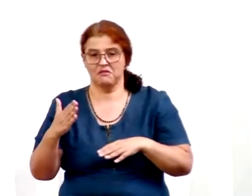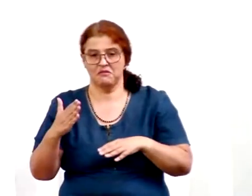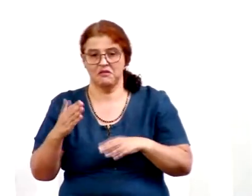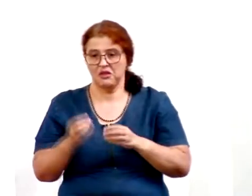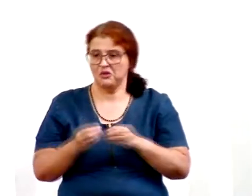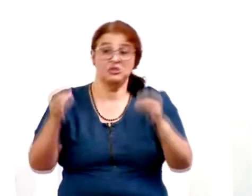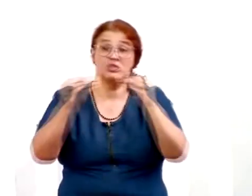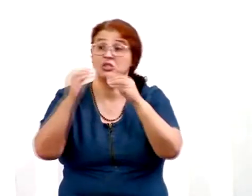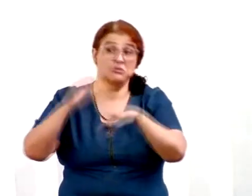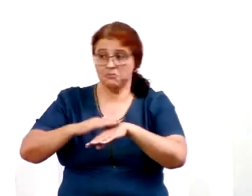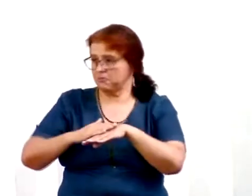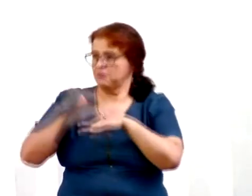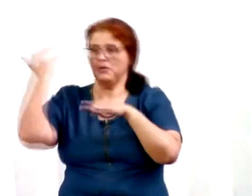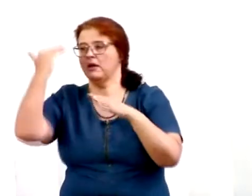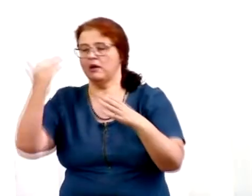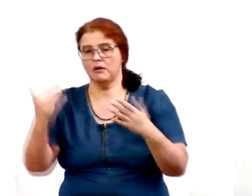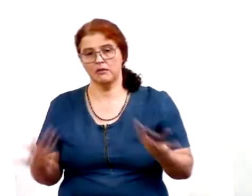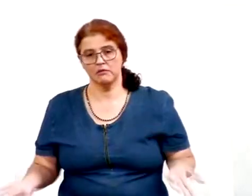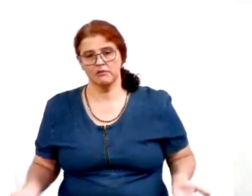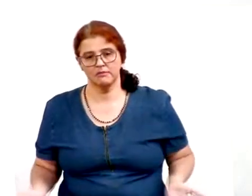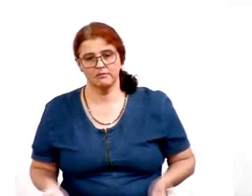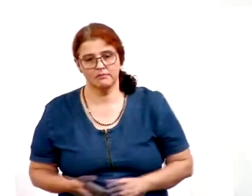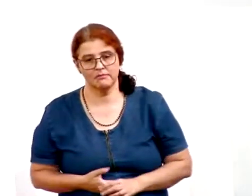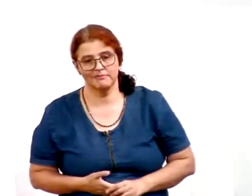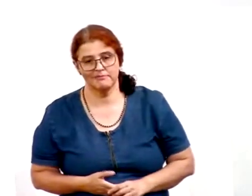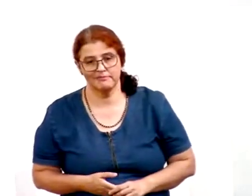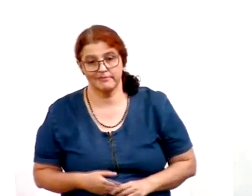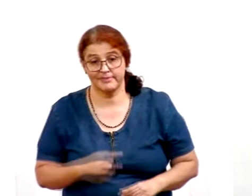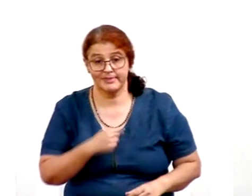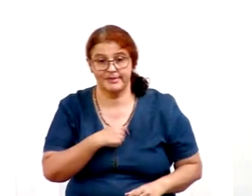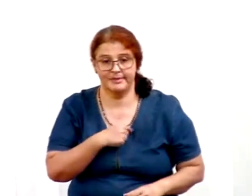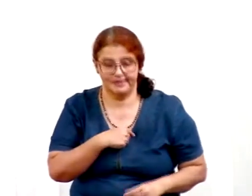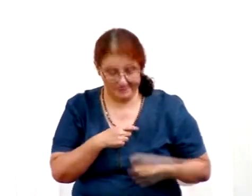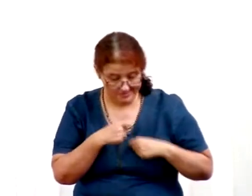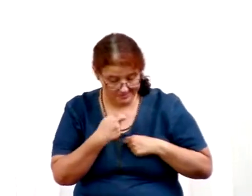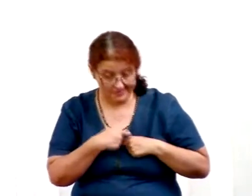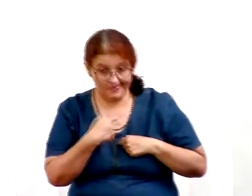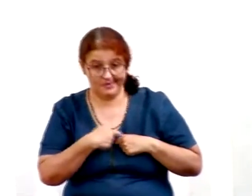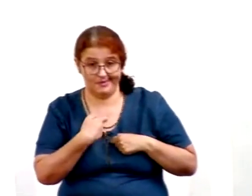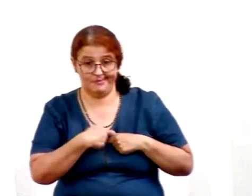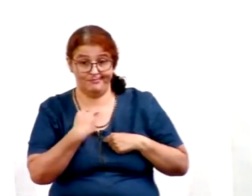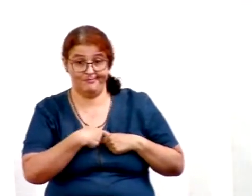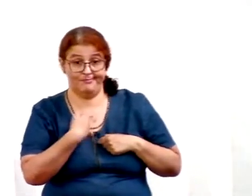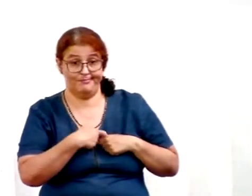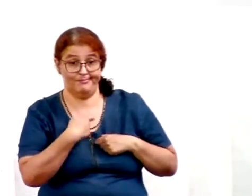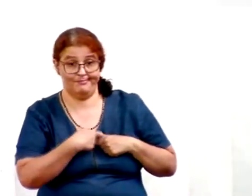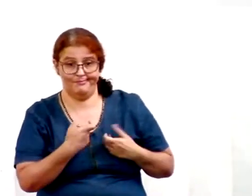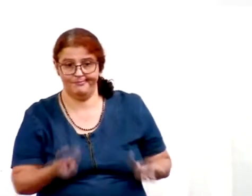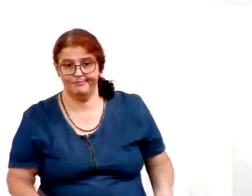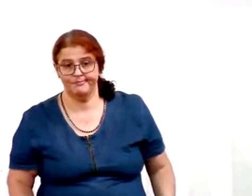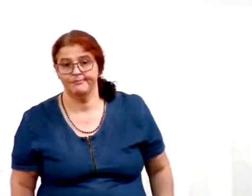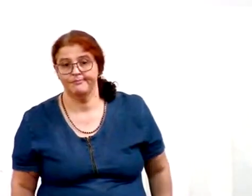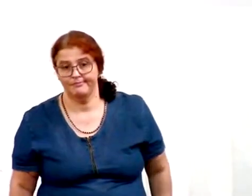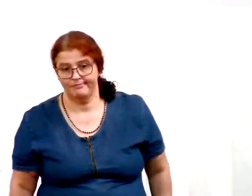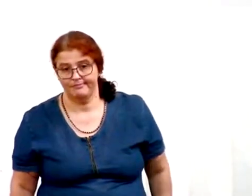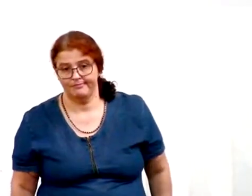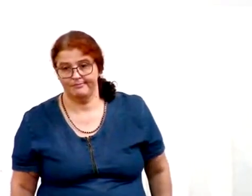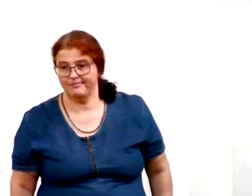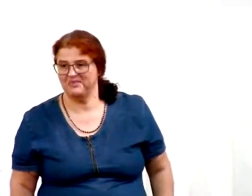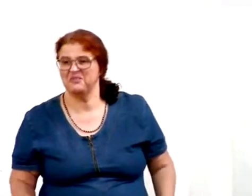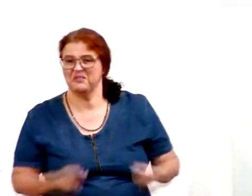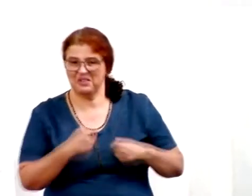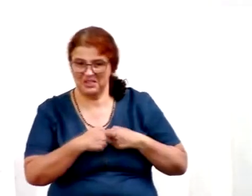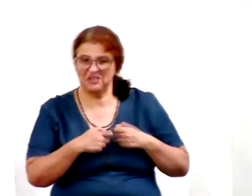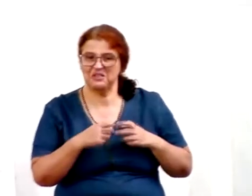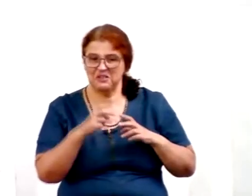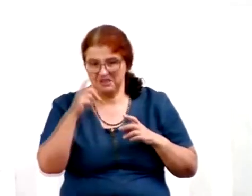pessoa conquistou. A nossa murmuração é uma expressão de um coração insatisfeito e